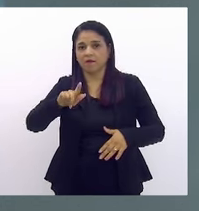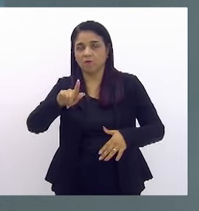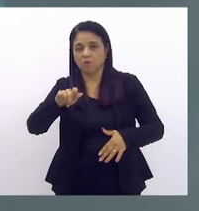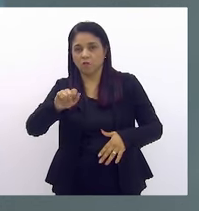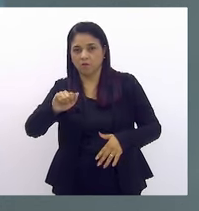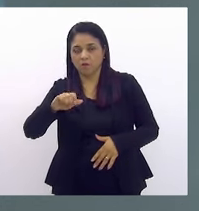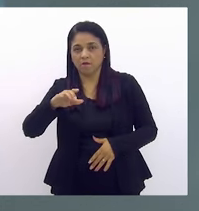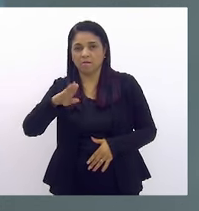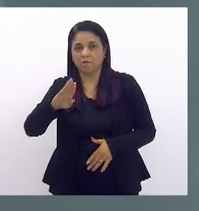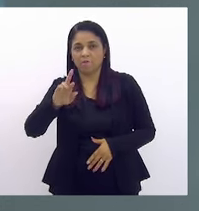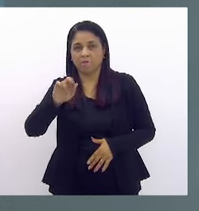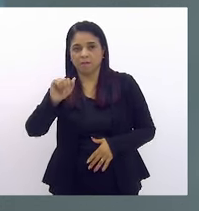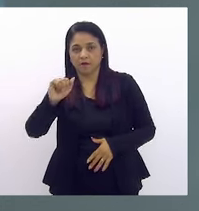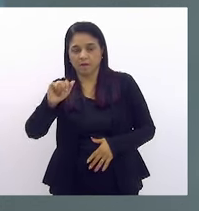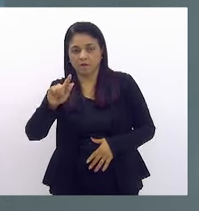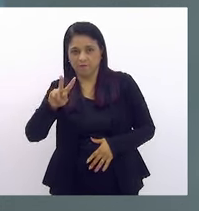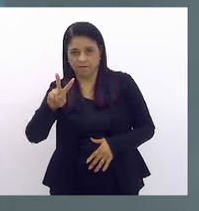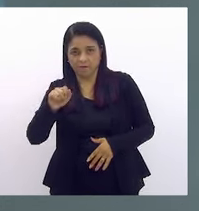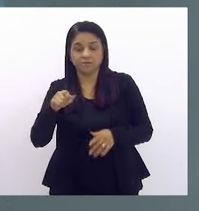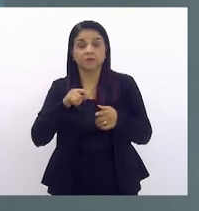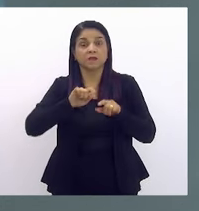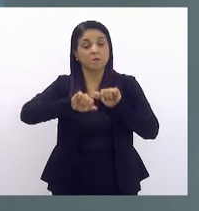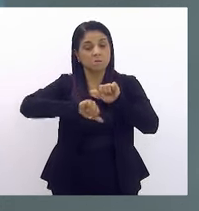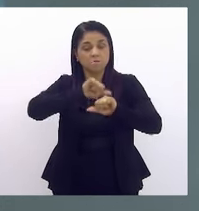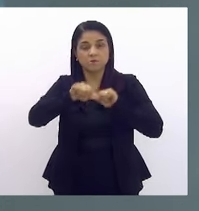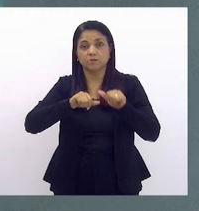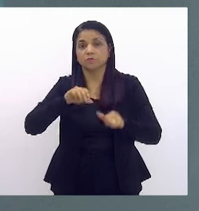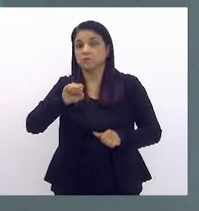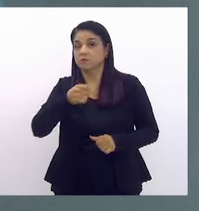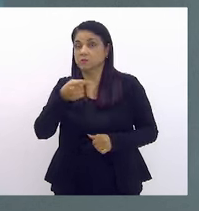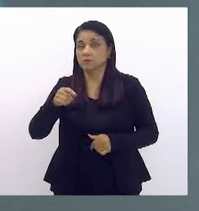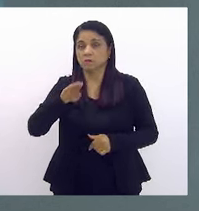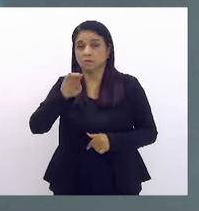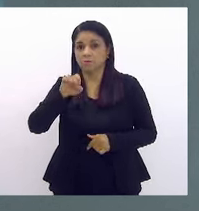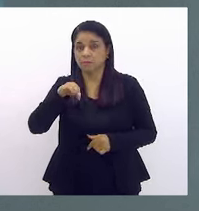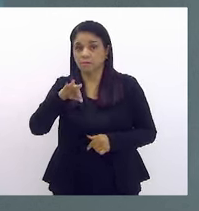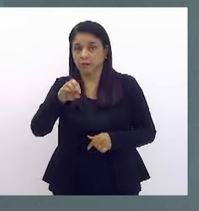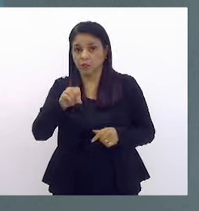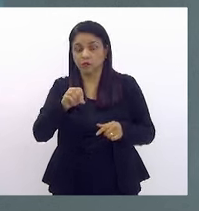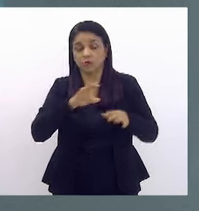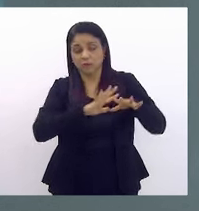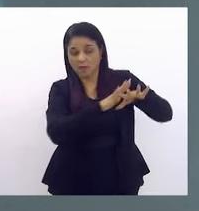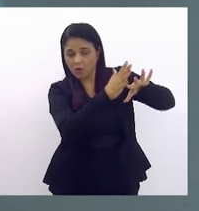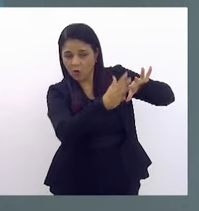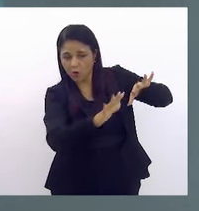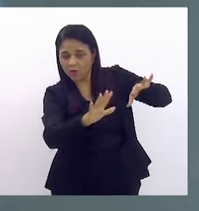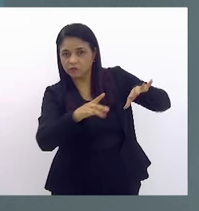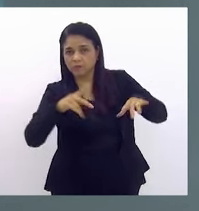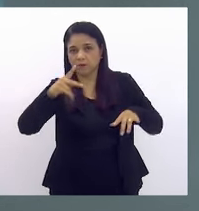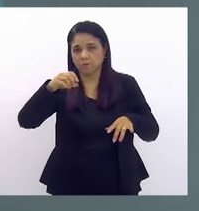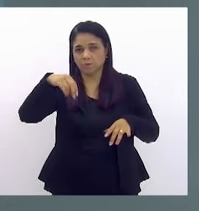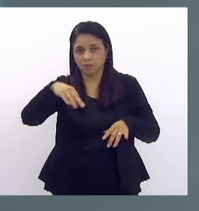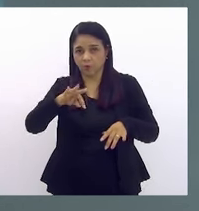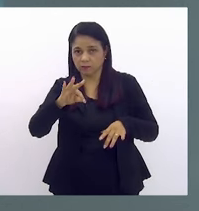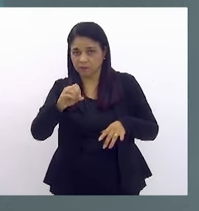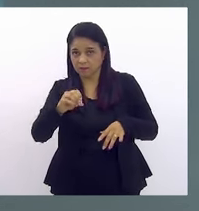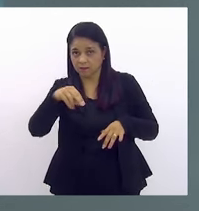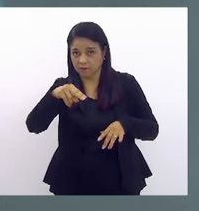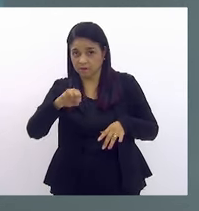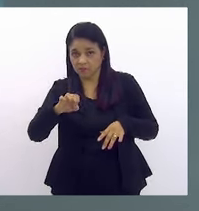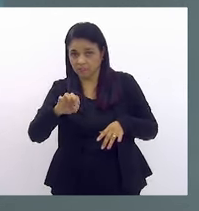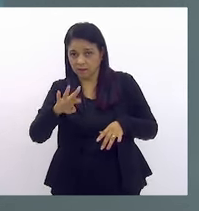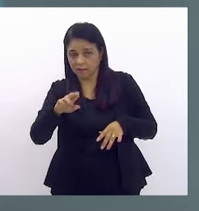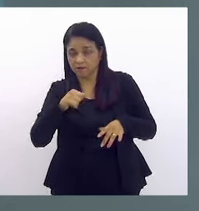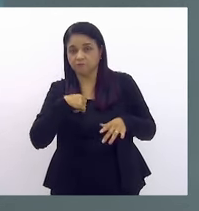São Bento, que é um canal natural, né, porque o da costa e o de Ponta Negra são artificiais. E aí liga a Lagoa